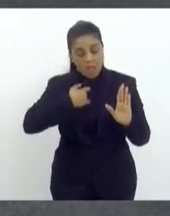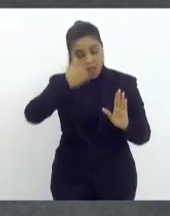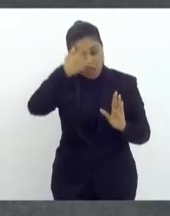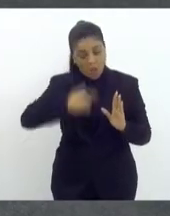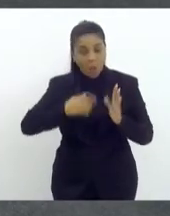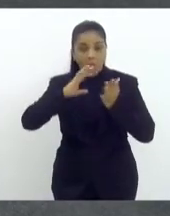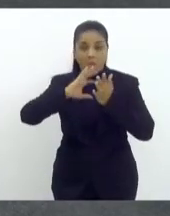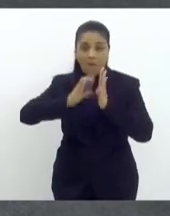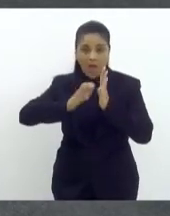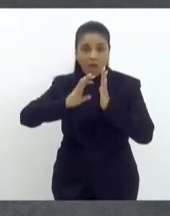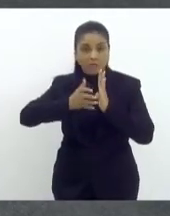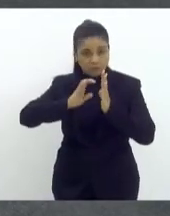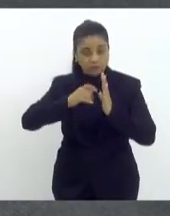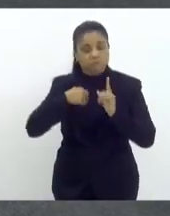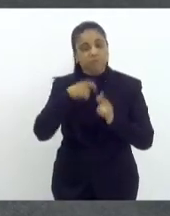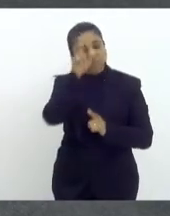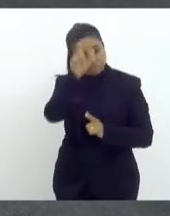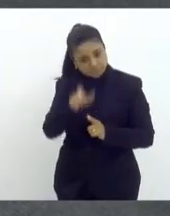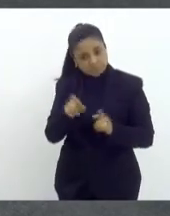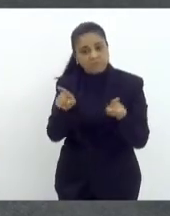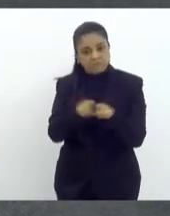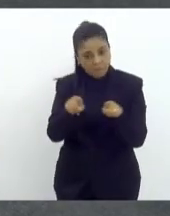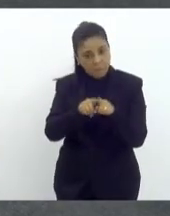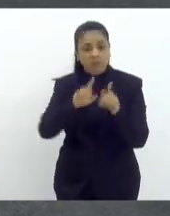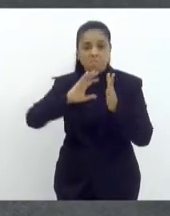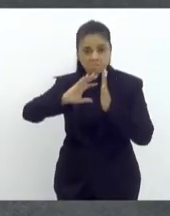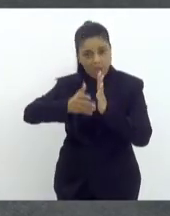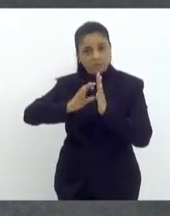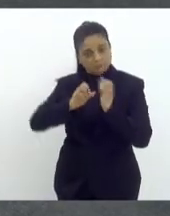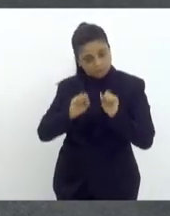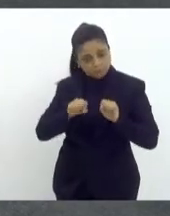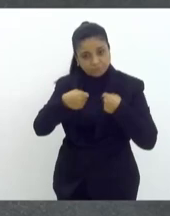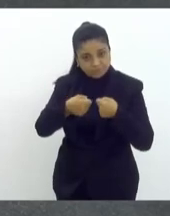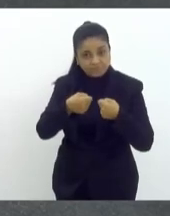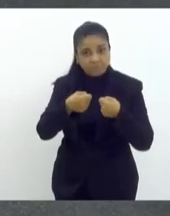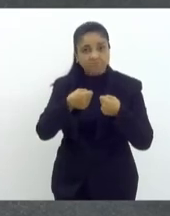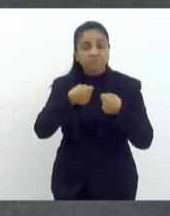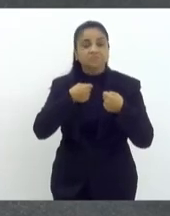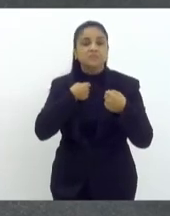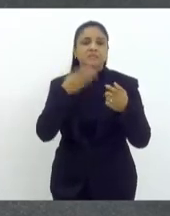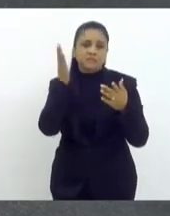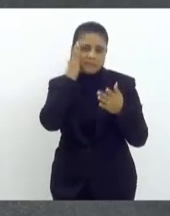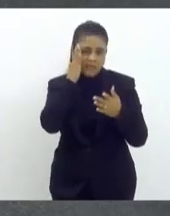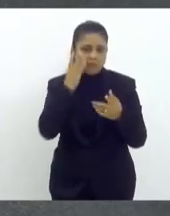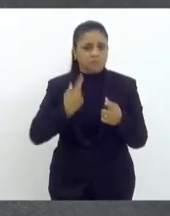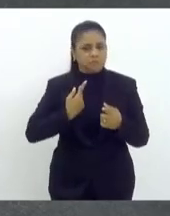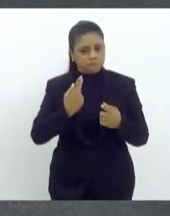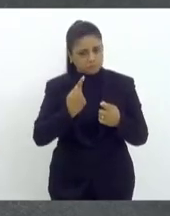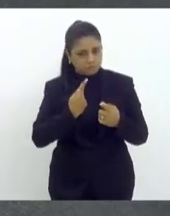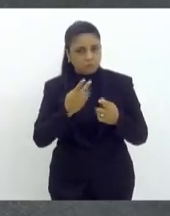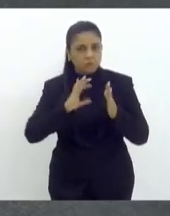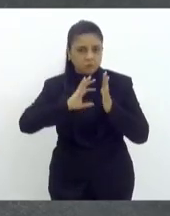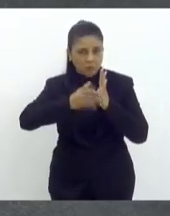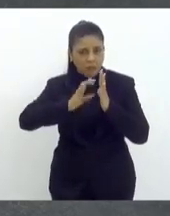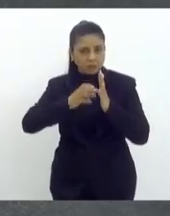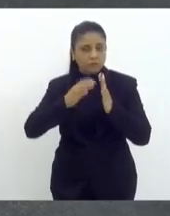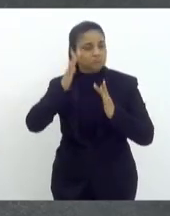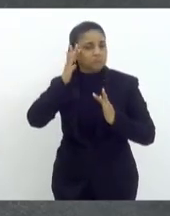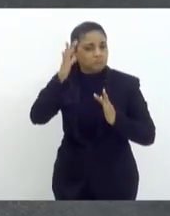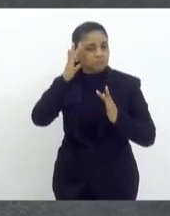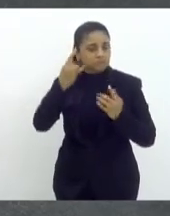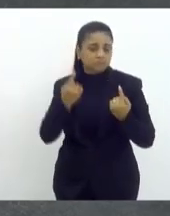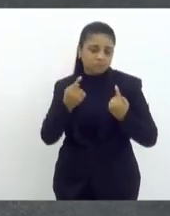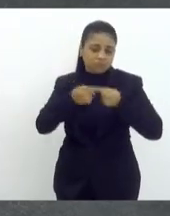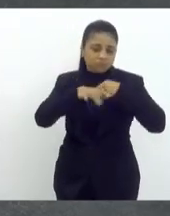partido e sei que vossa excelência também é então sabemos que os nossos partidos hoje estamos espectros ideológicos